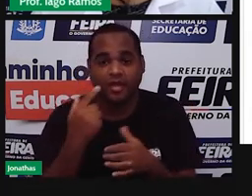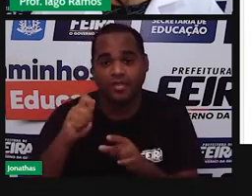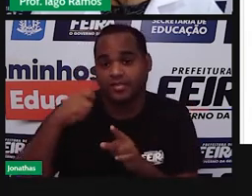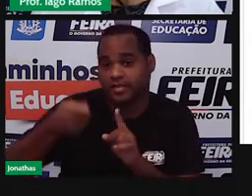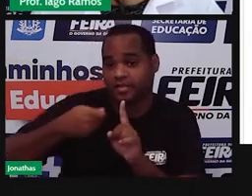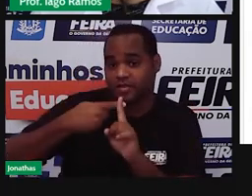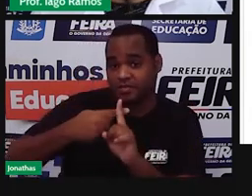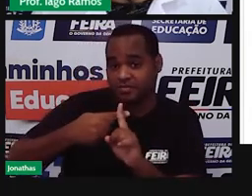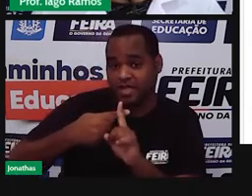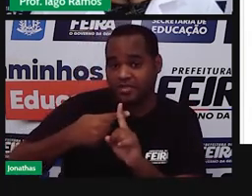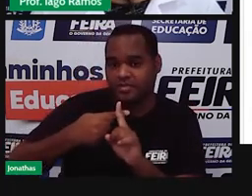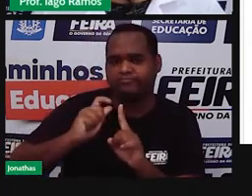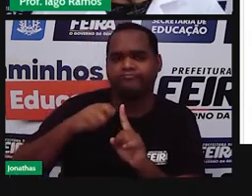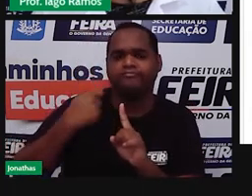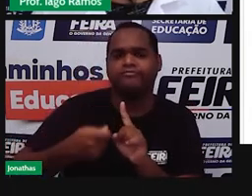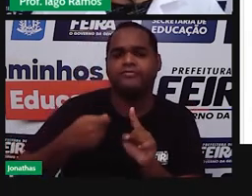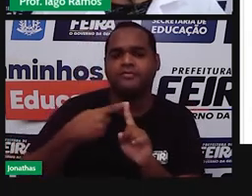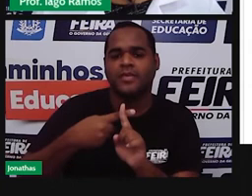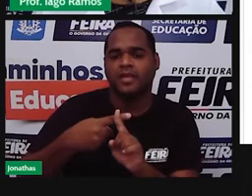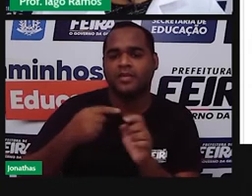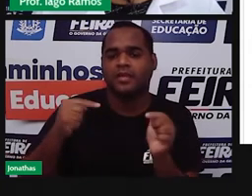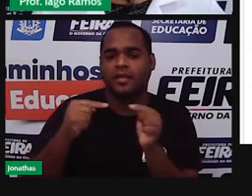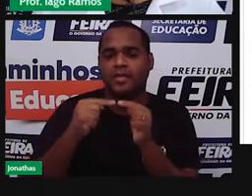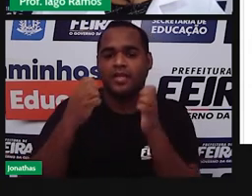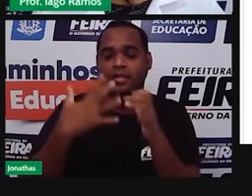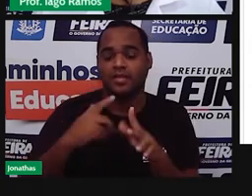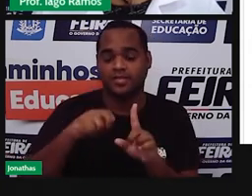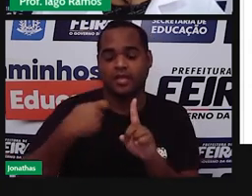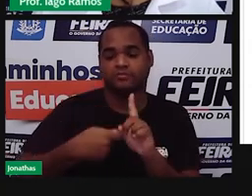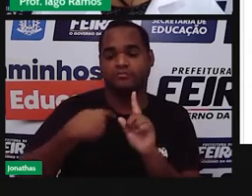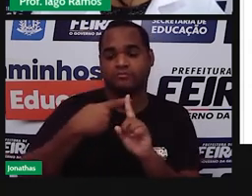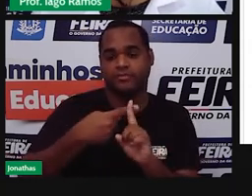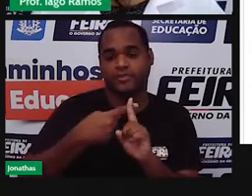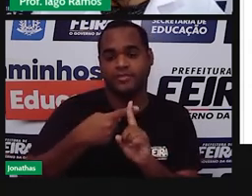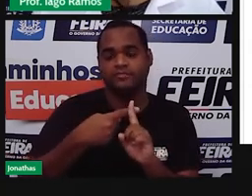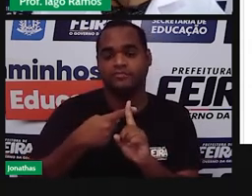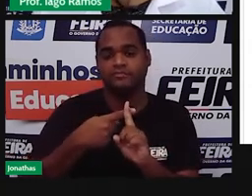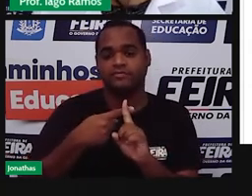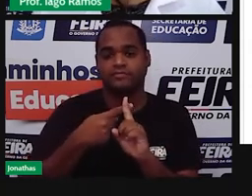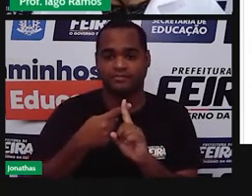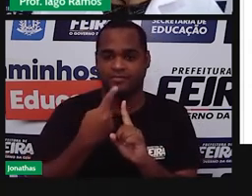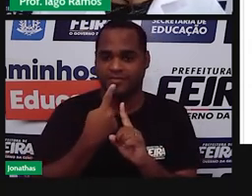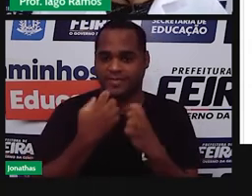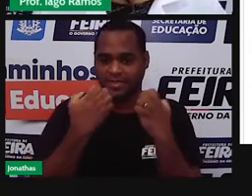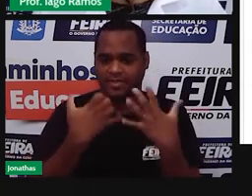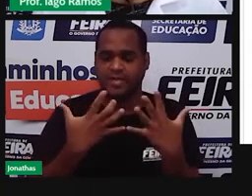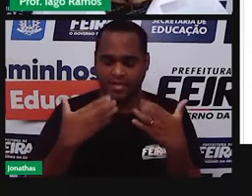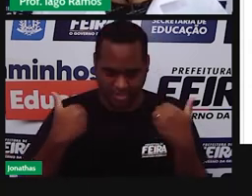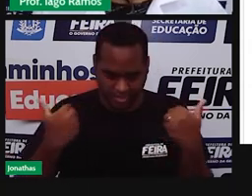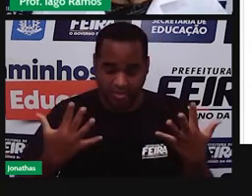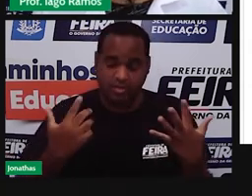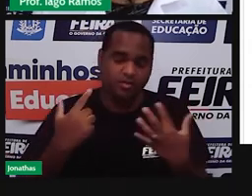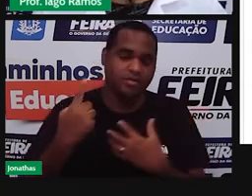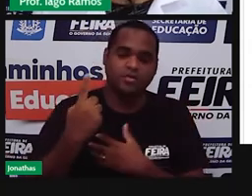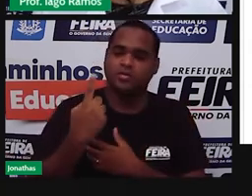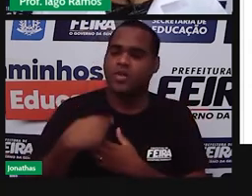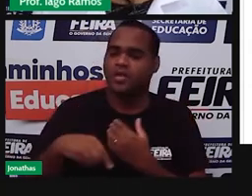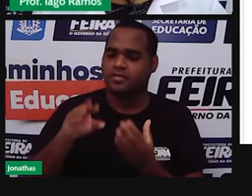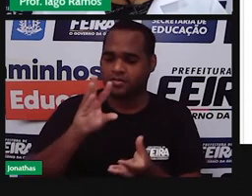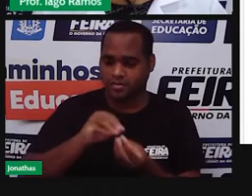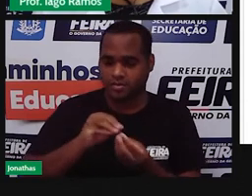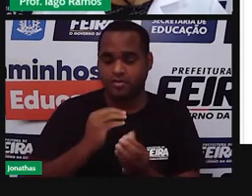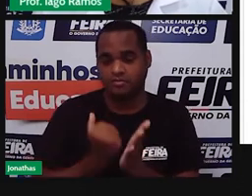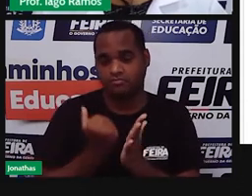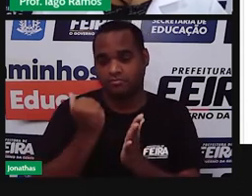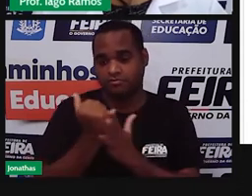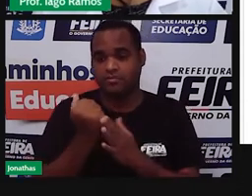na frente dele, né? Já indica também que ele é positivo. Tá? Então, se eu vou aumentar